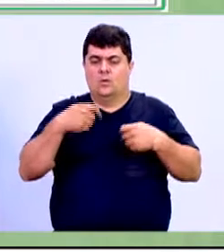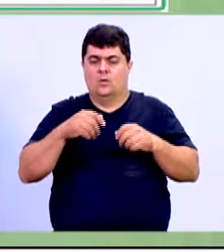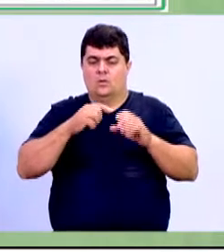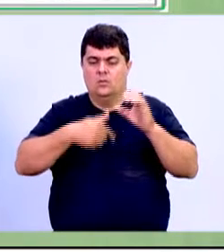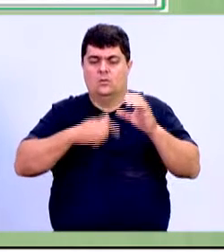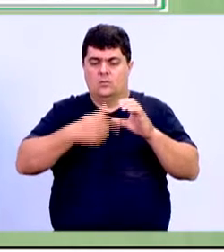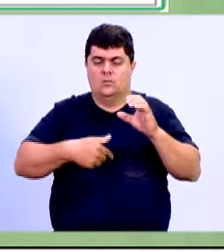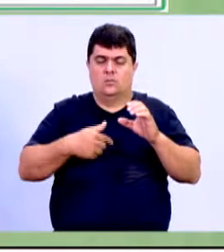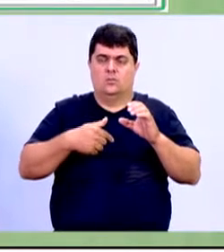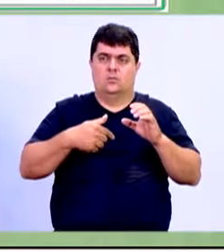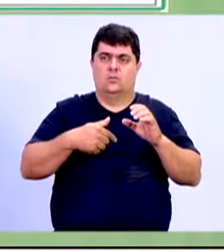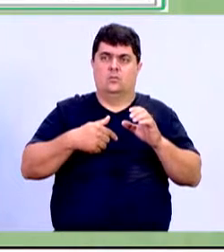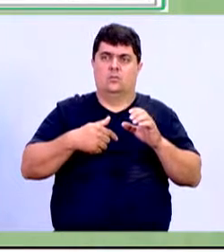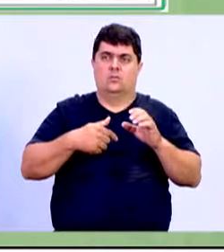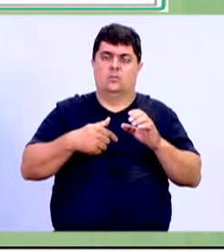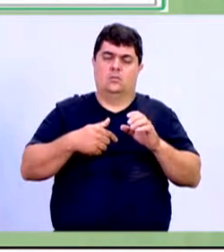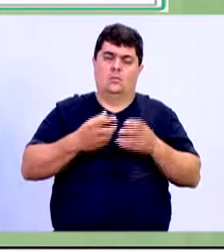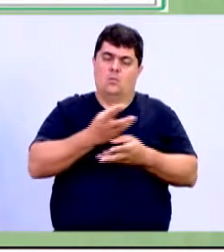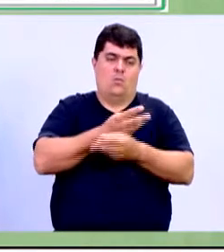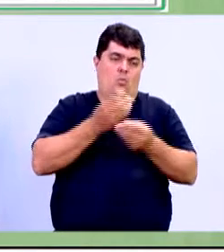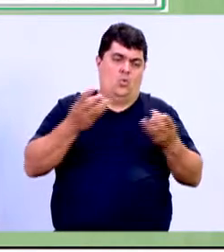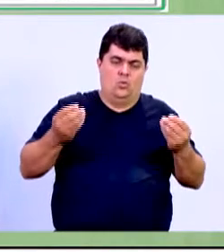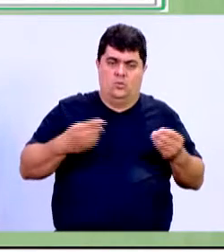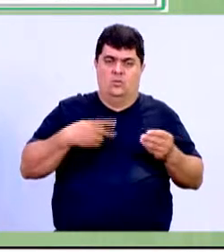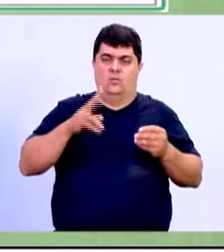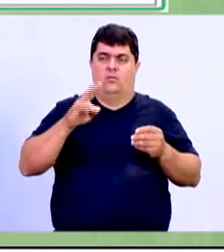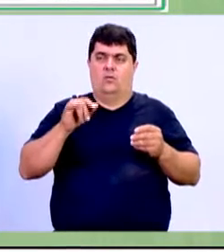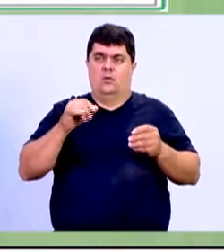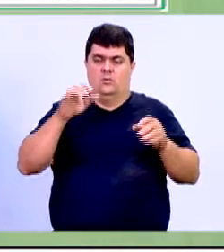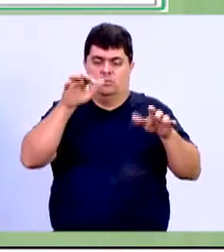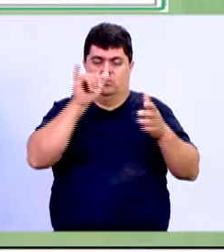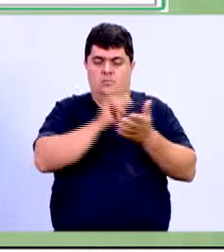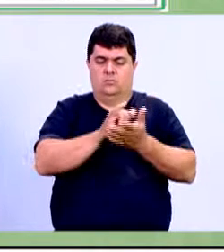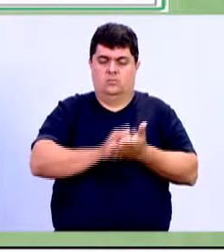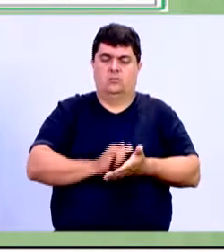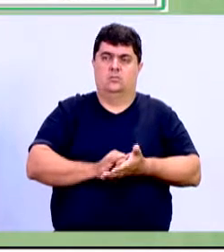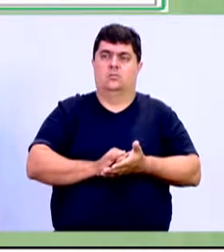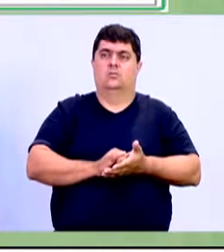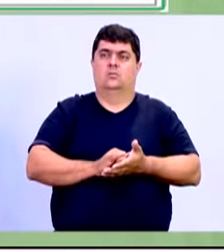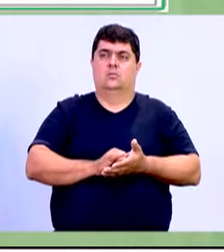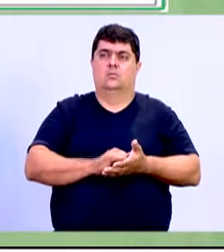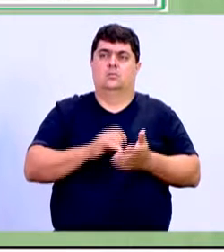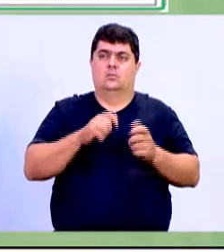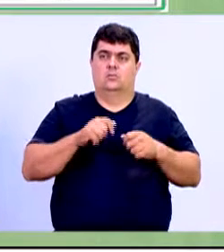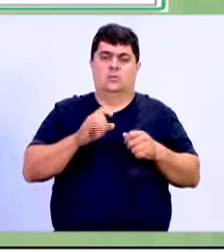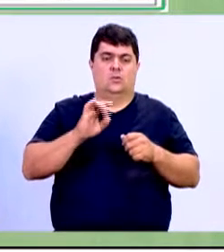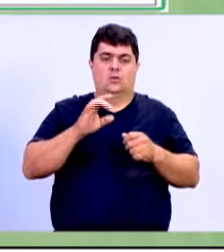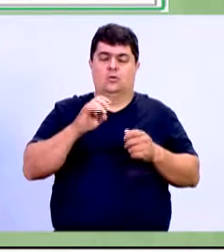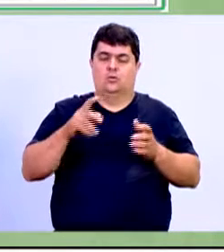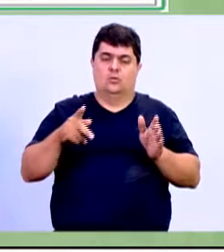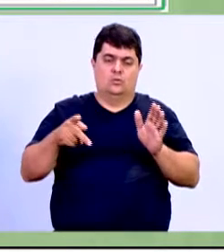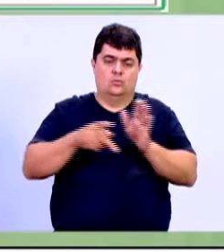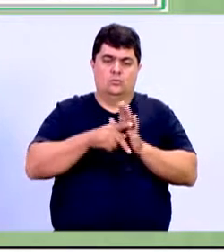Google, ou uma grande parte deles, estão aqui instalados. E aí servem somente para a busca dos documentos